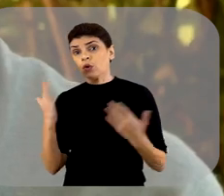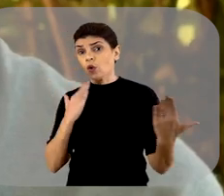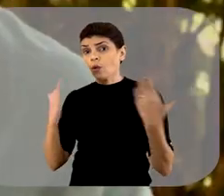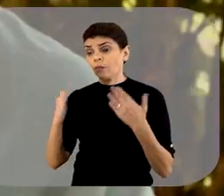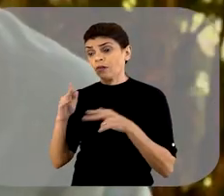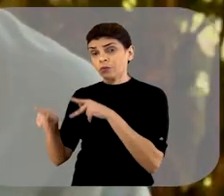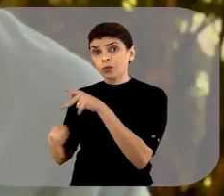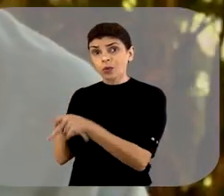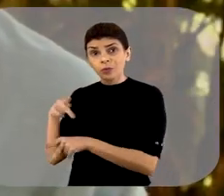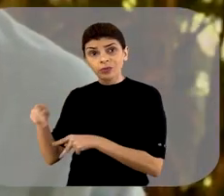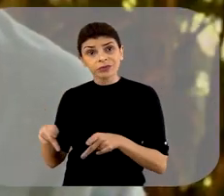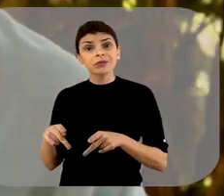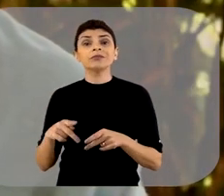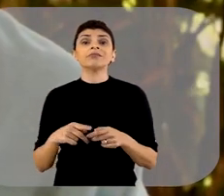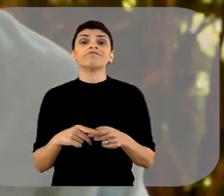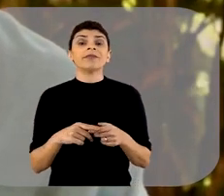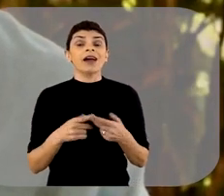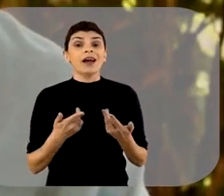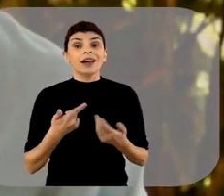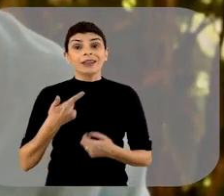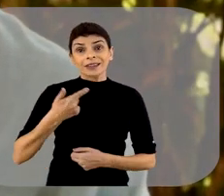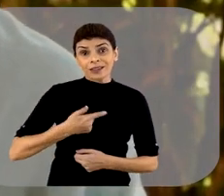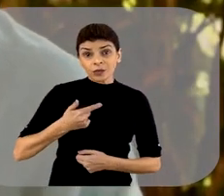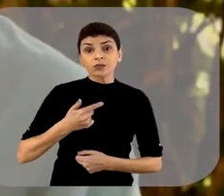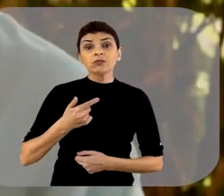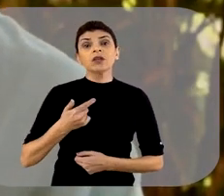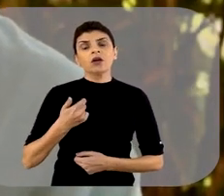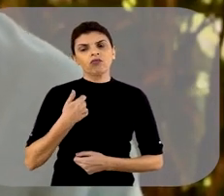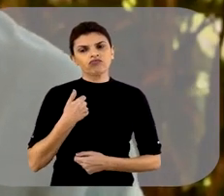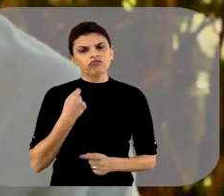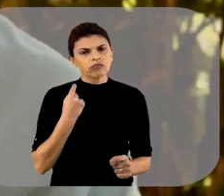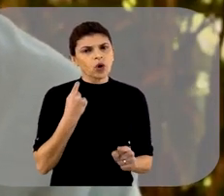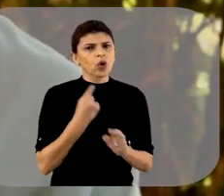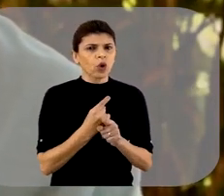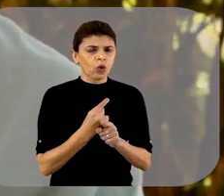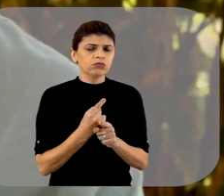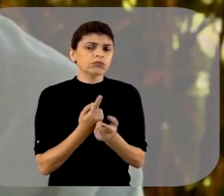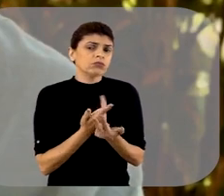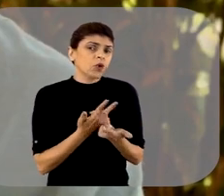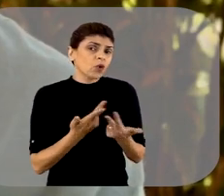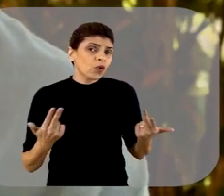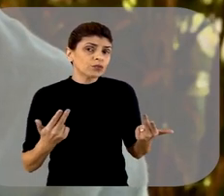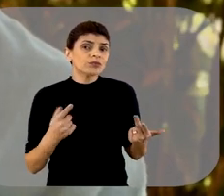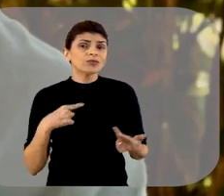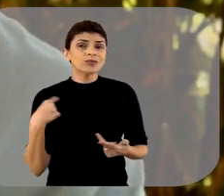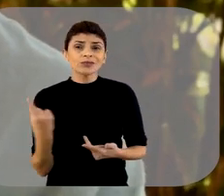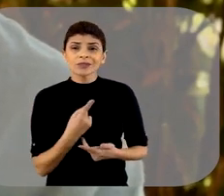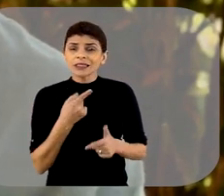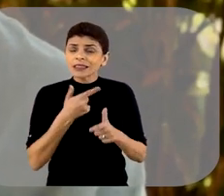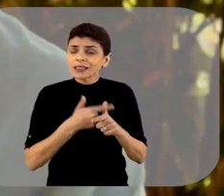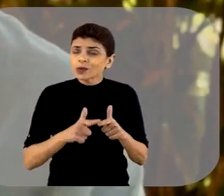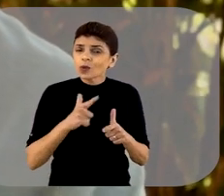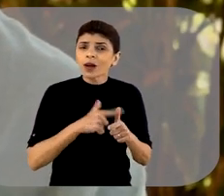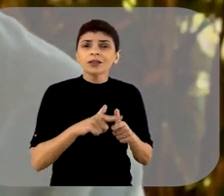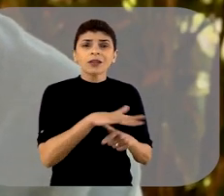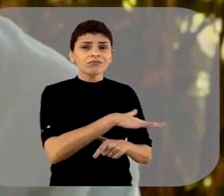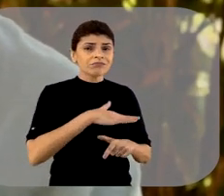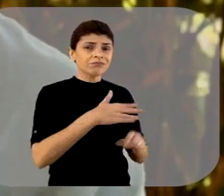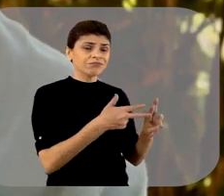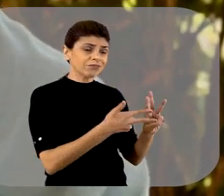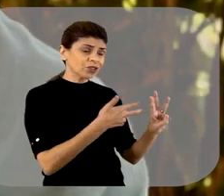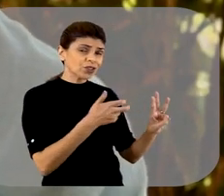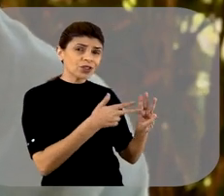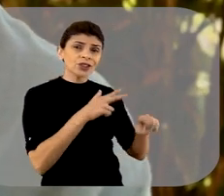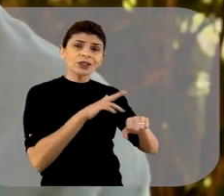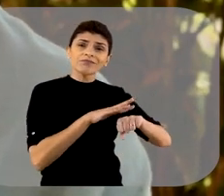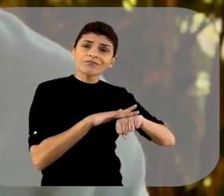populações. Então, voltando para a segunda, acho, coisa que nós encontramos, é que toda a situação